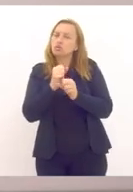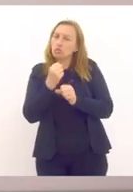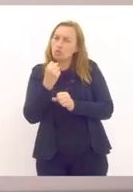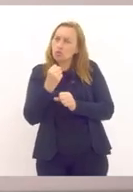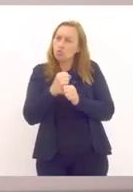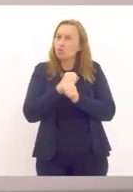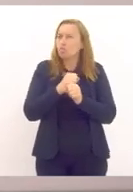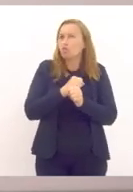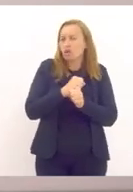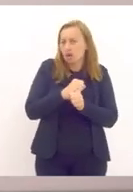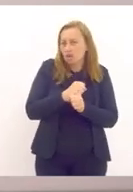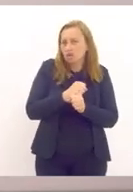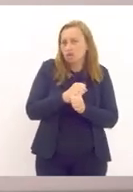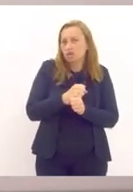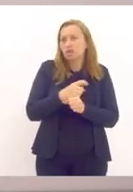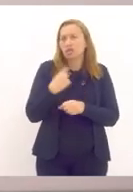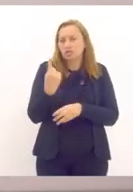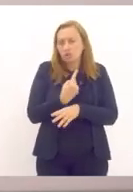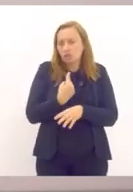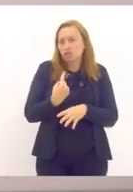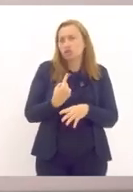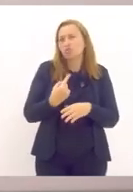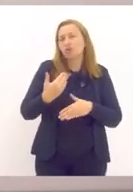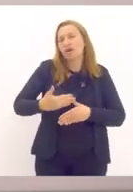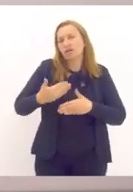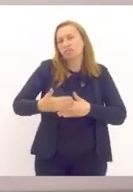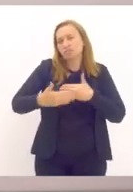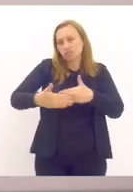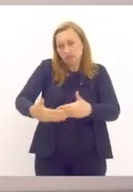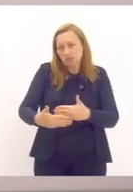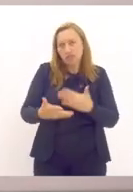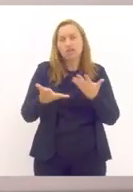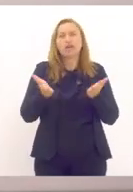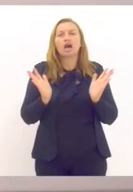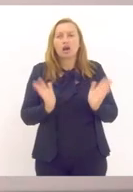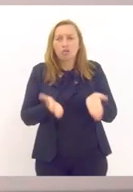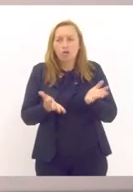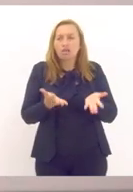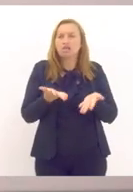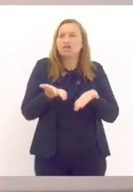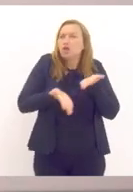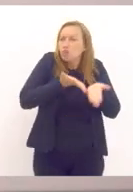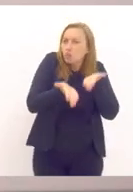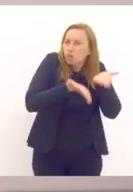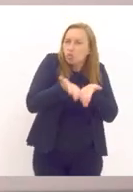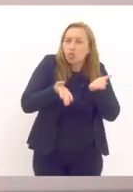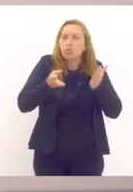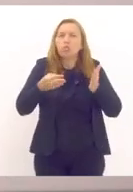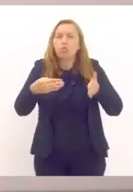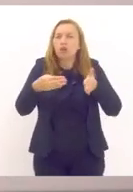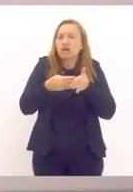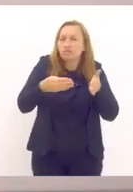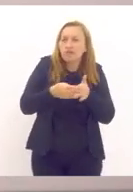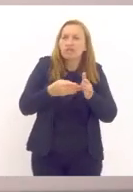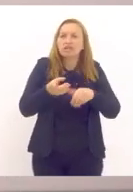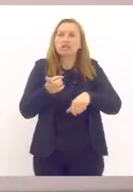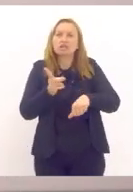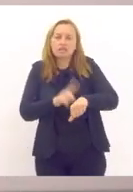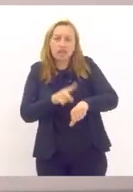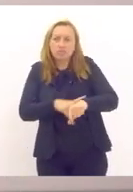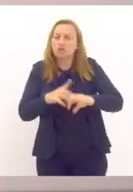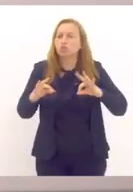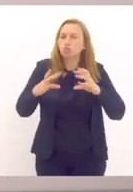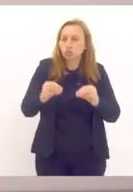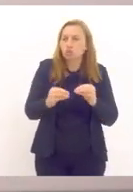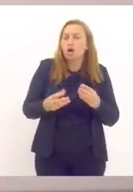avançando, ainda mais agora com esse cuidado que o senhor está com a intenção de impor dos limites de prazo e etc. Mas